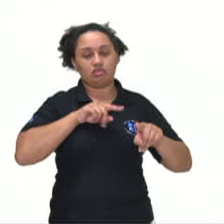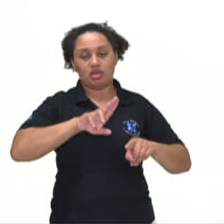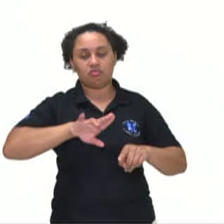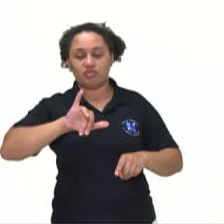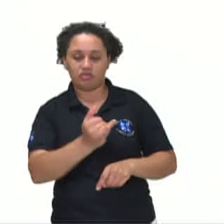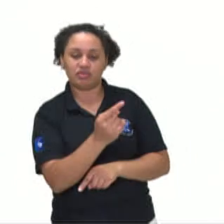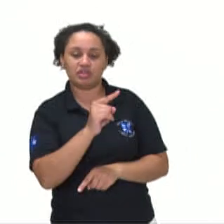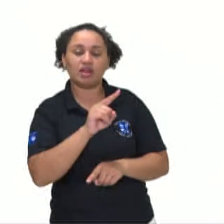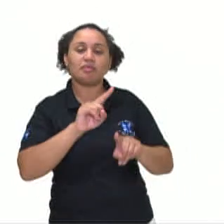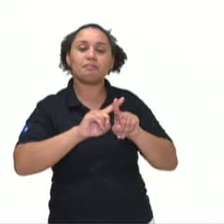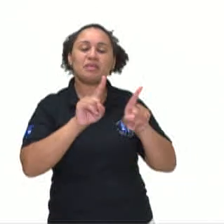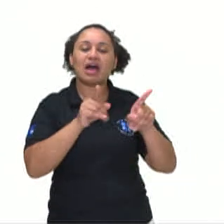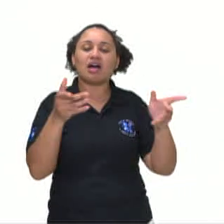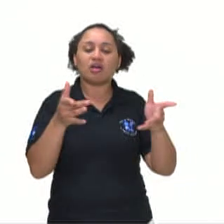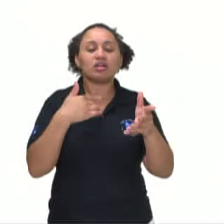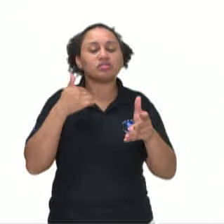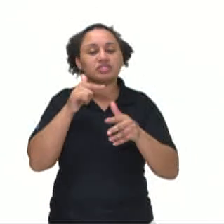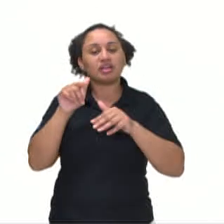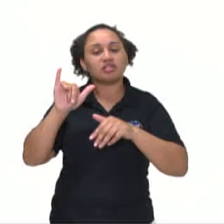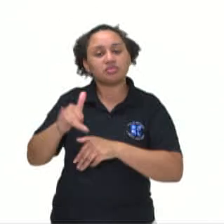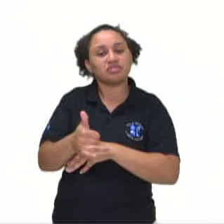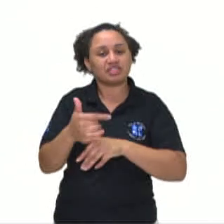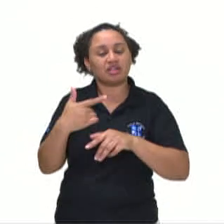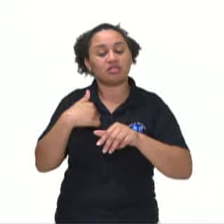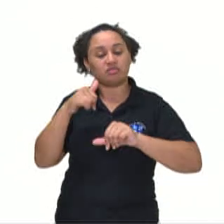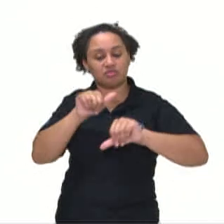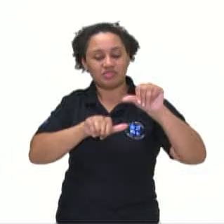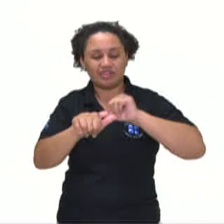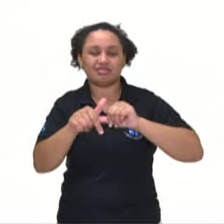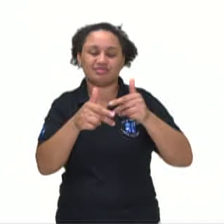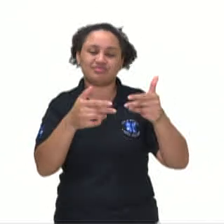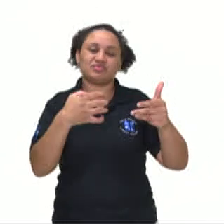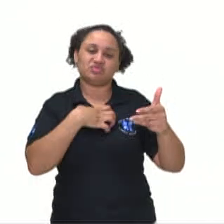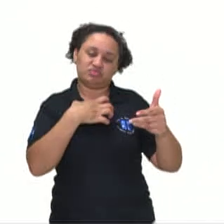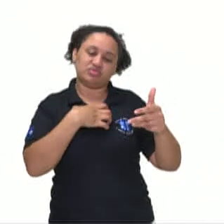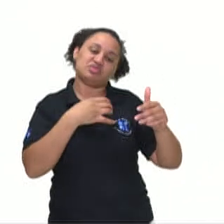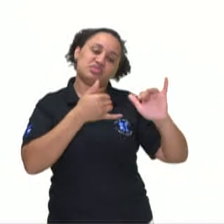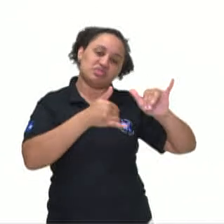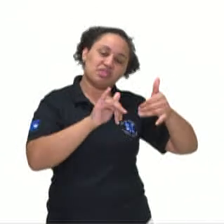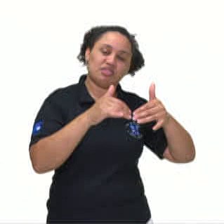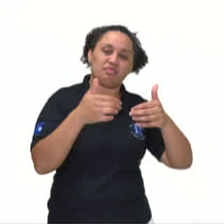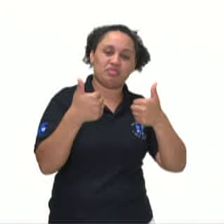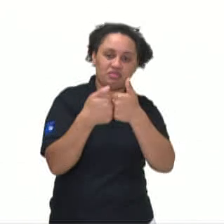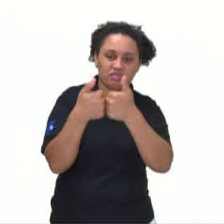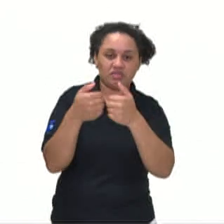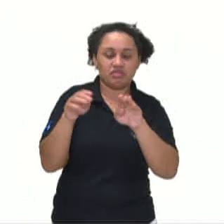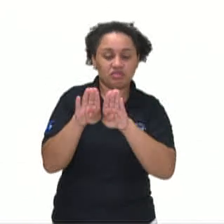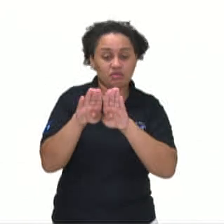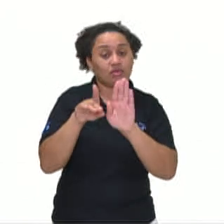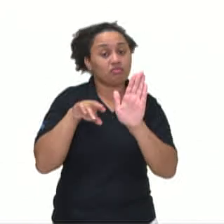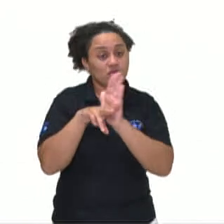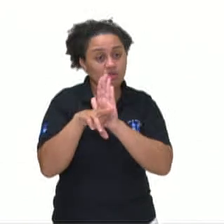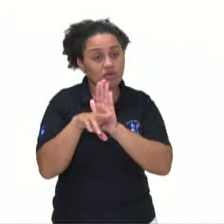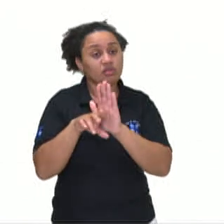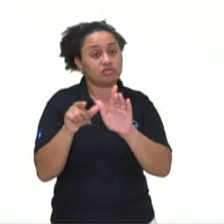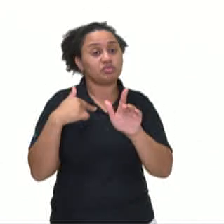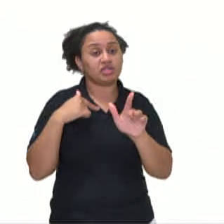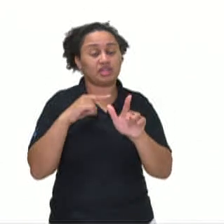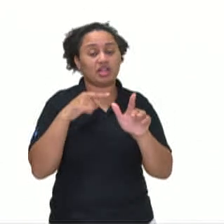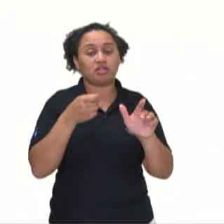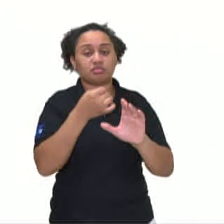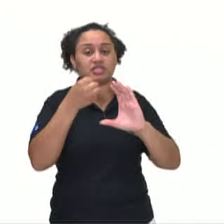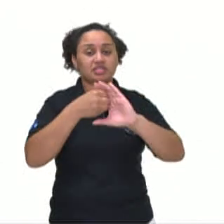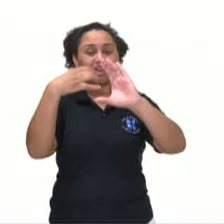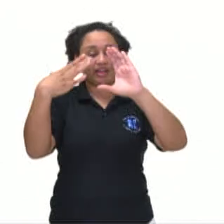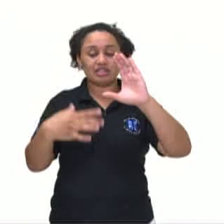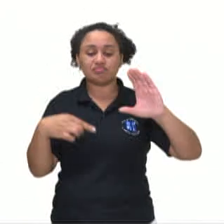aproveitado com mudanças em seu estado físico, físico-químico ou biológico, de modo a atribuir características